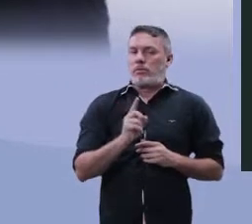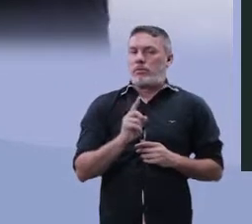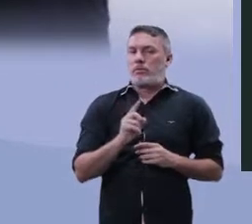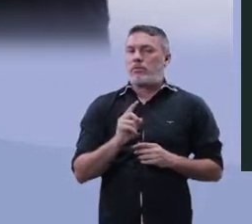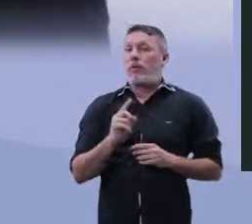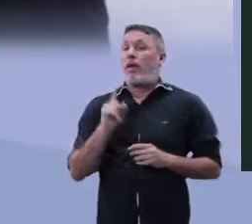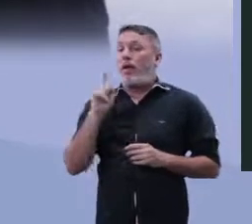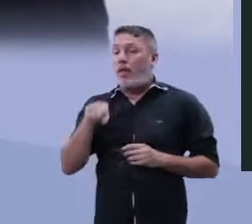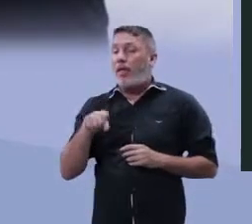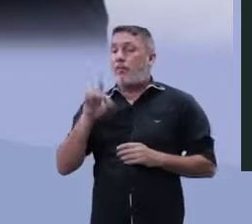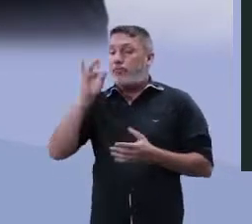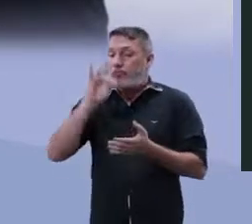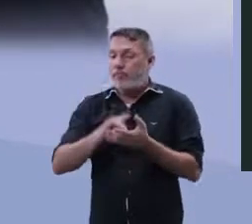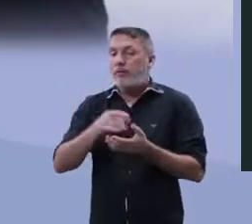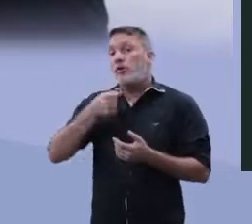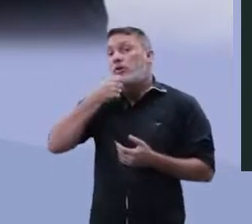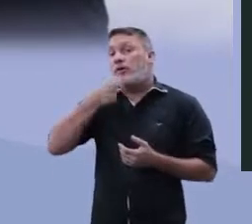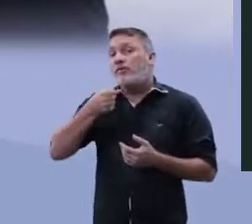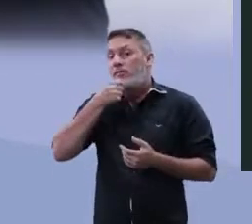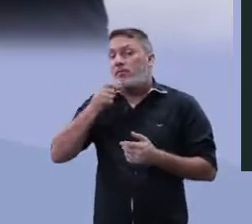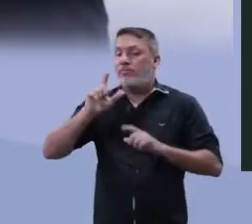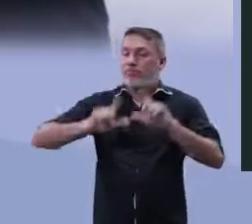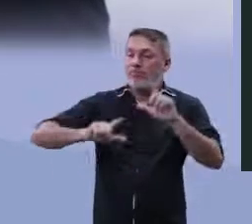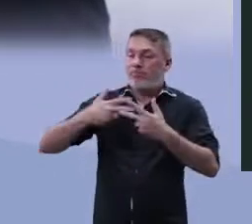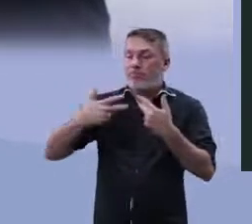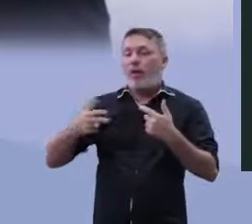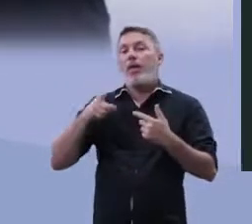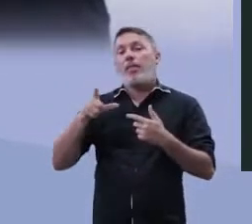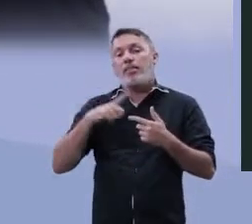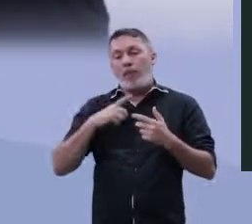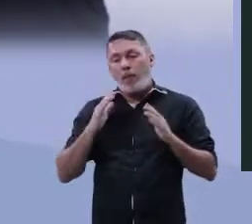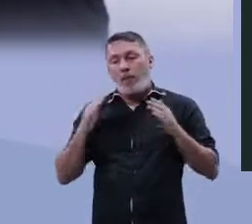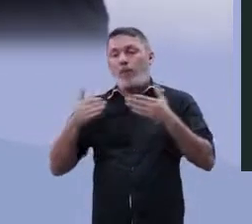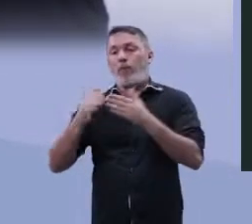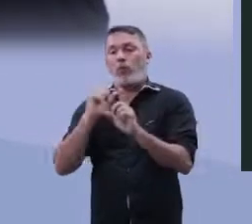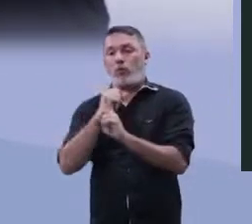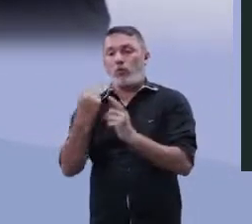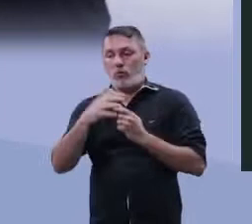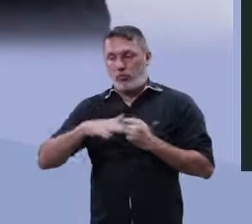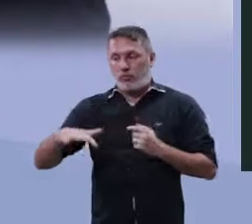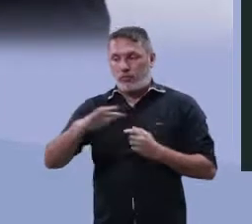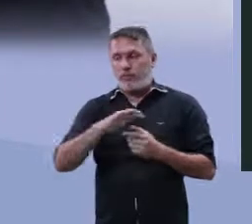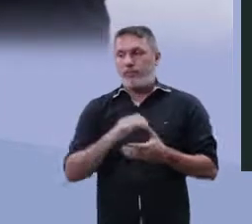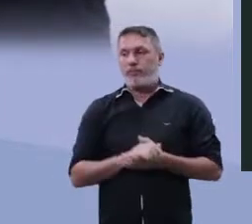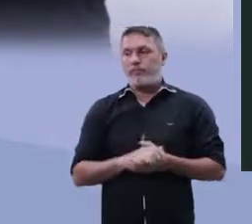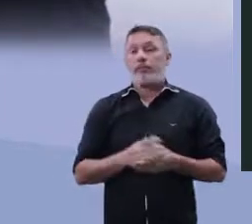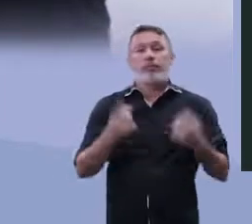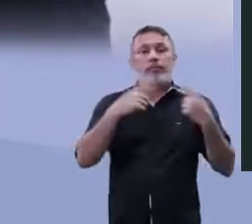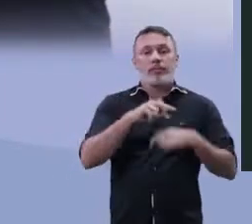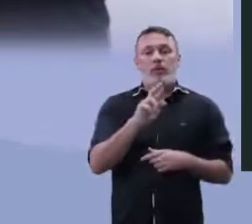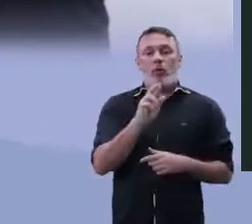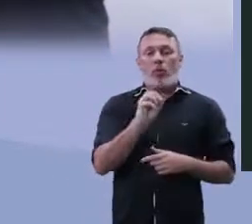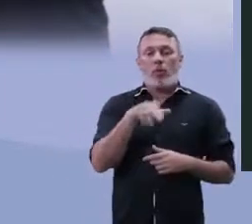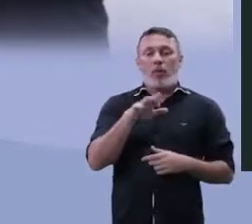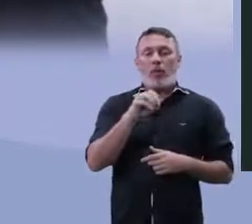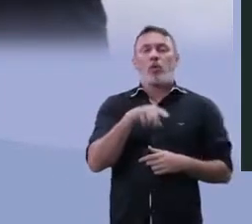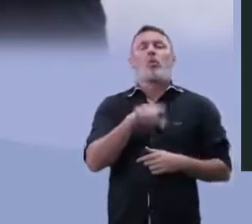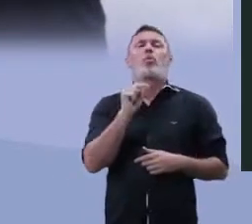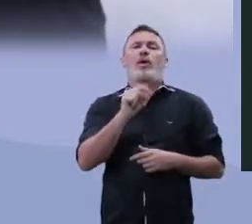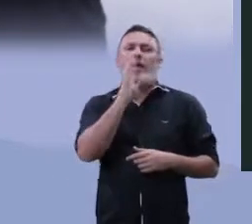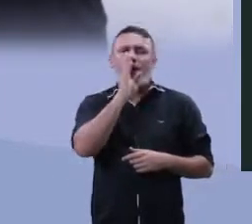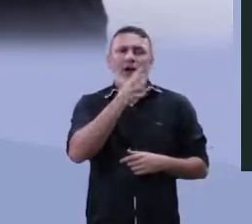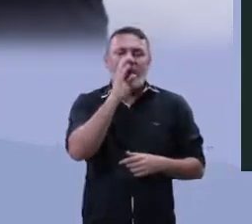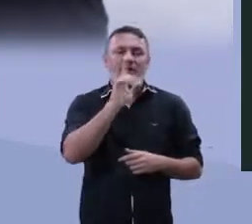fez um trabalho de sociologia. Tá? O Silvio Romero, por sua vez, é um crítico literário, né, que vai